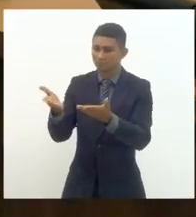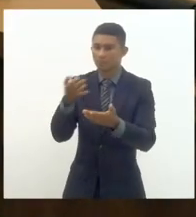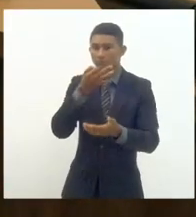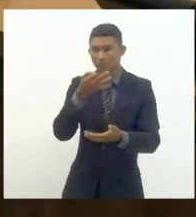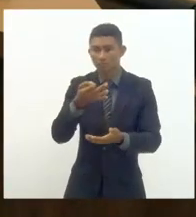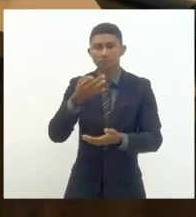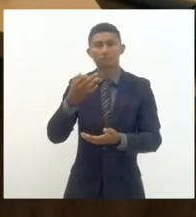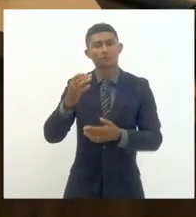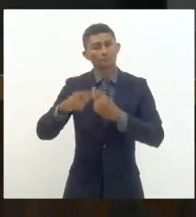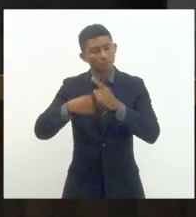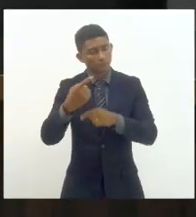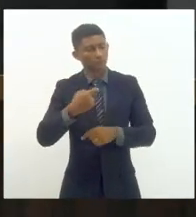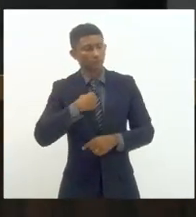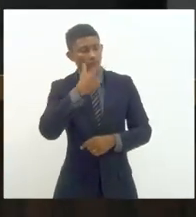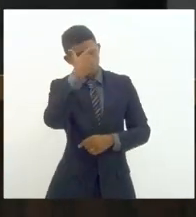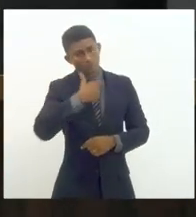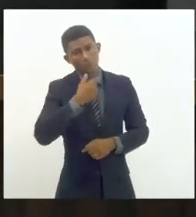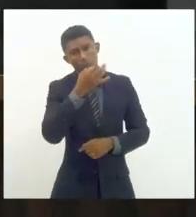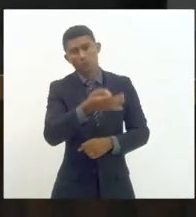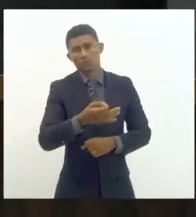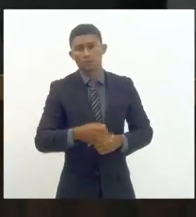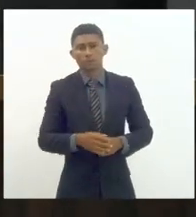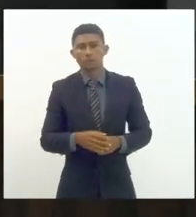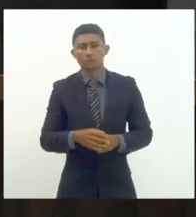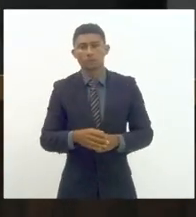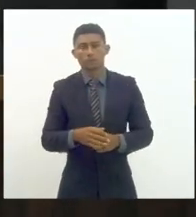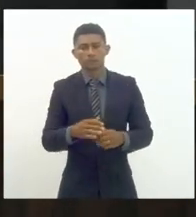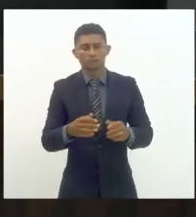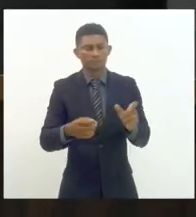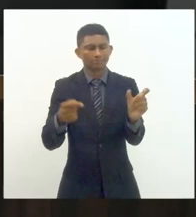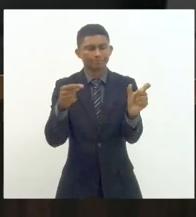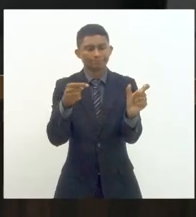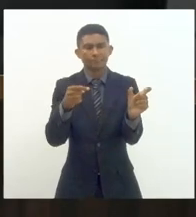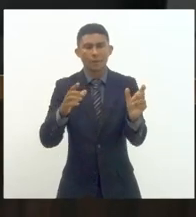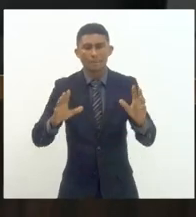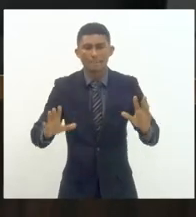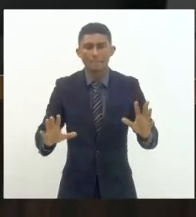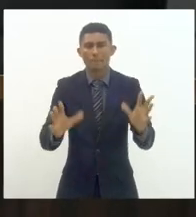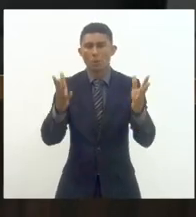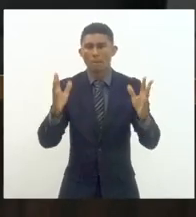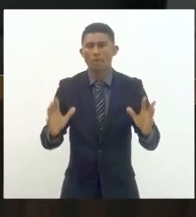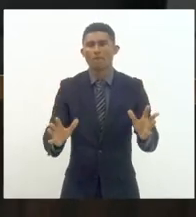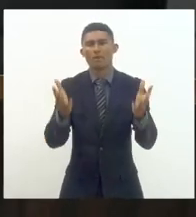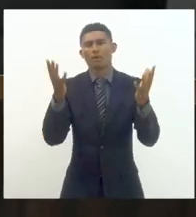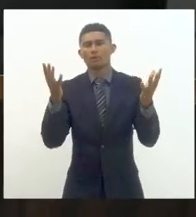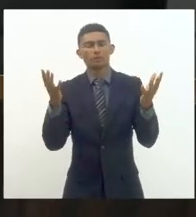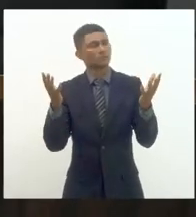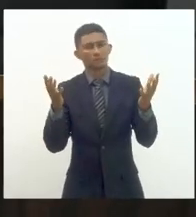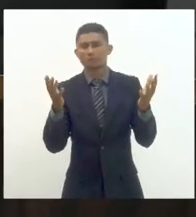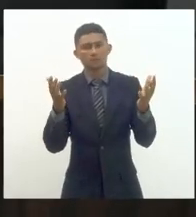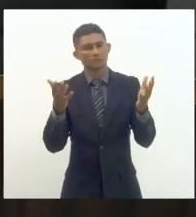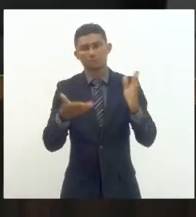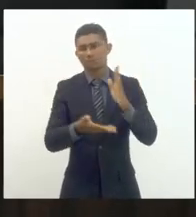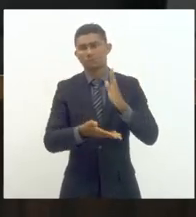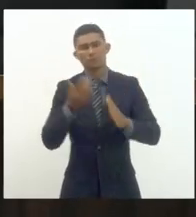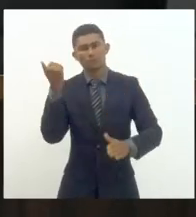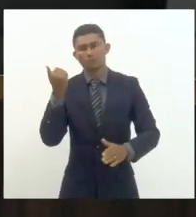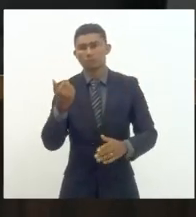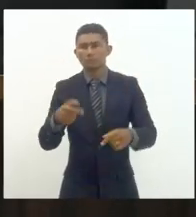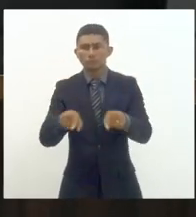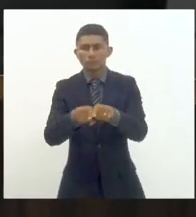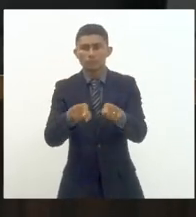que eu vou dar o meu. Nós tiramos lá promover e ao invés de promover,